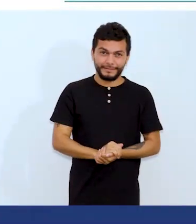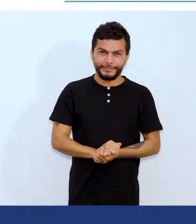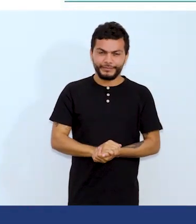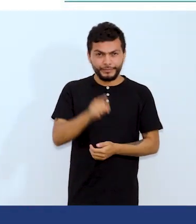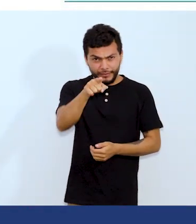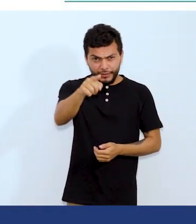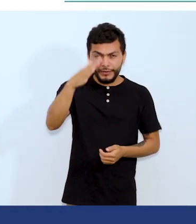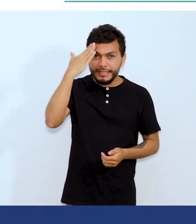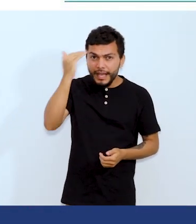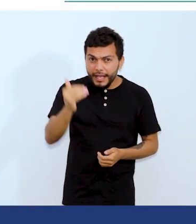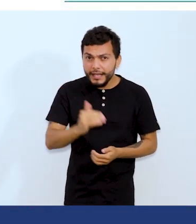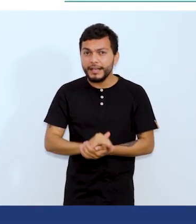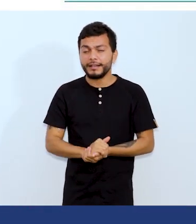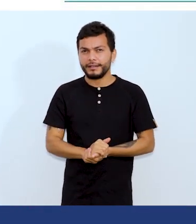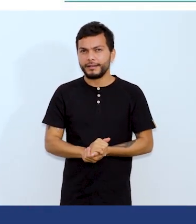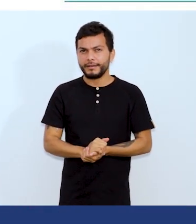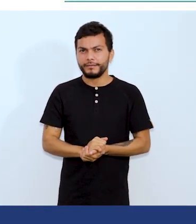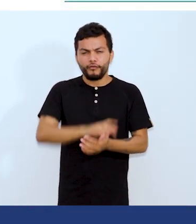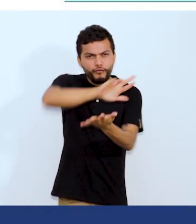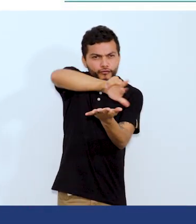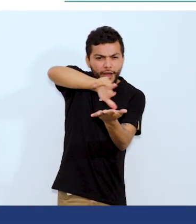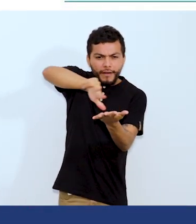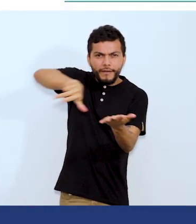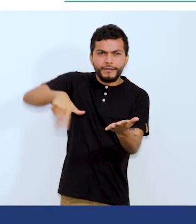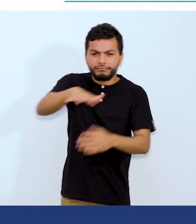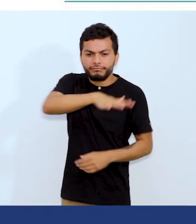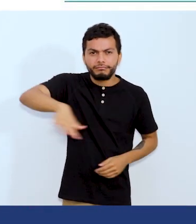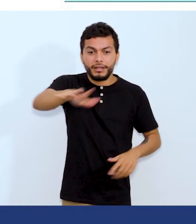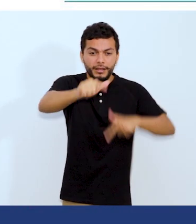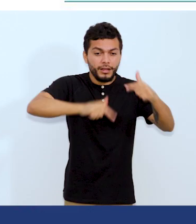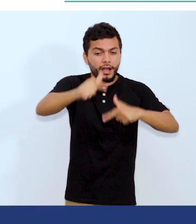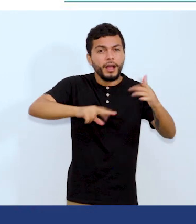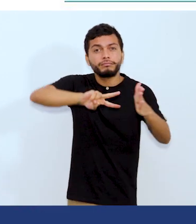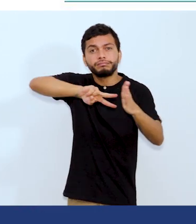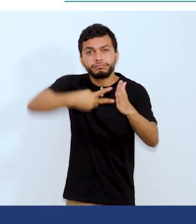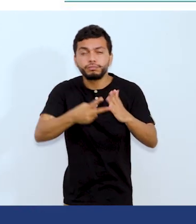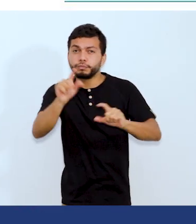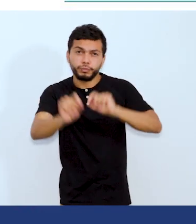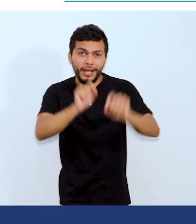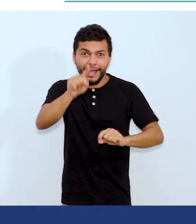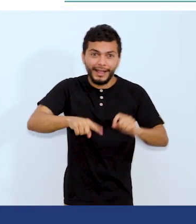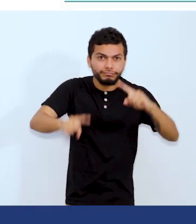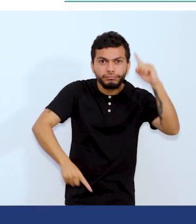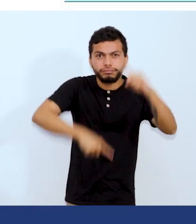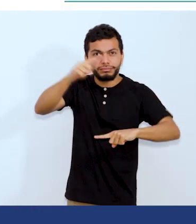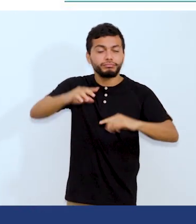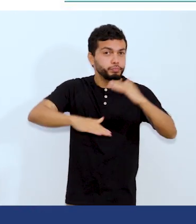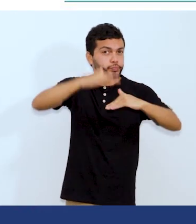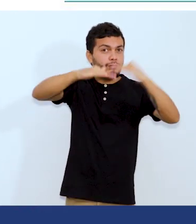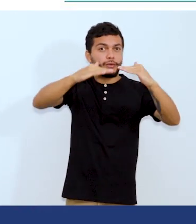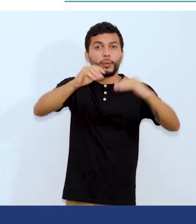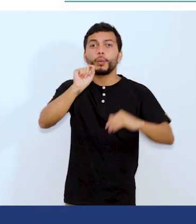Você sabia? A diversidade no ambiente de trabalho significa o desenvolvimento